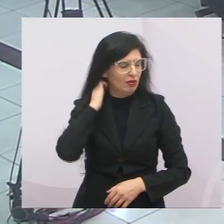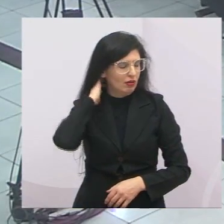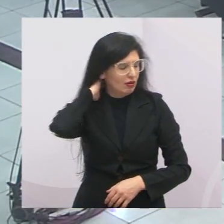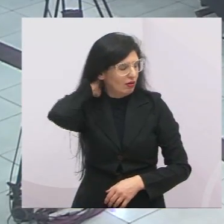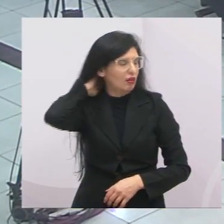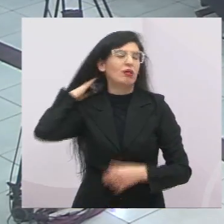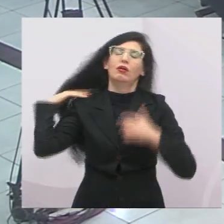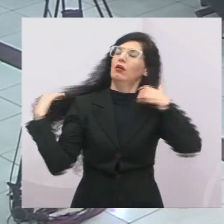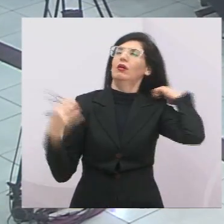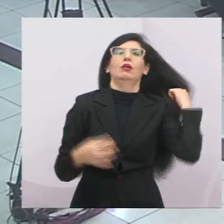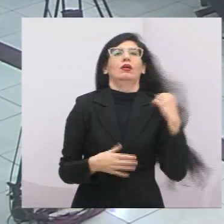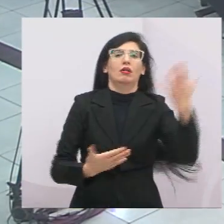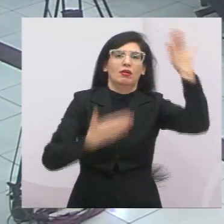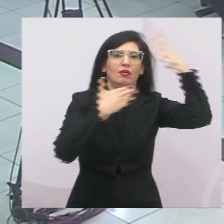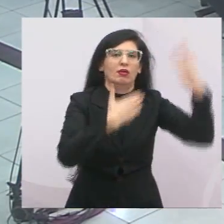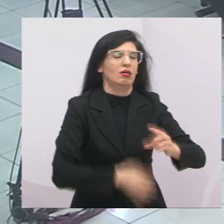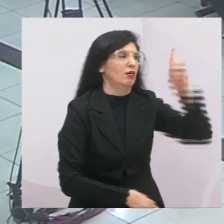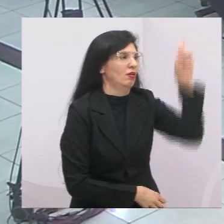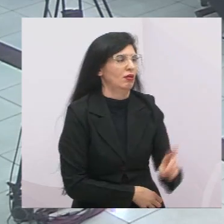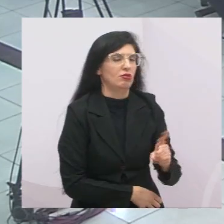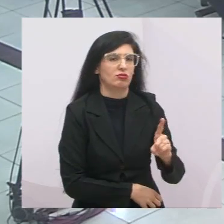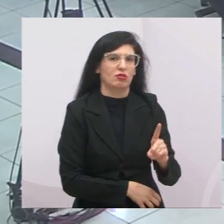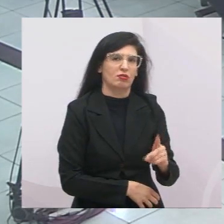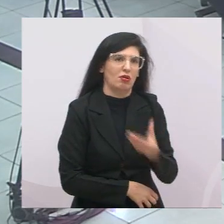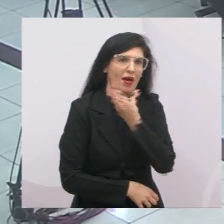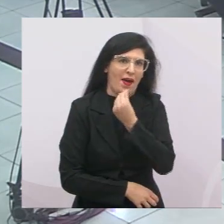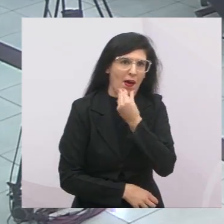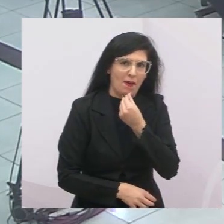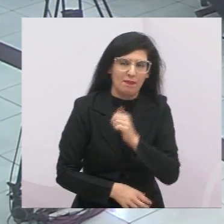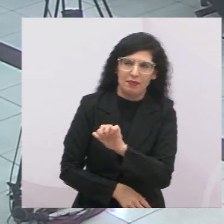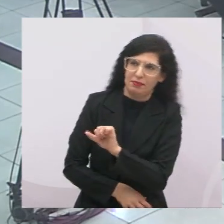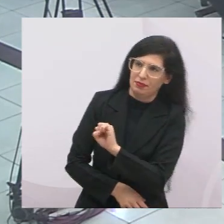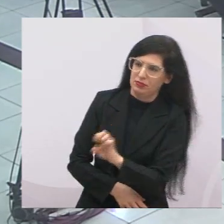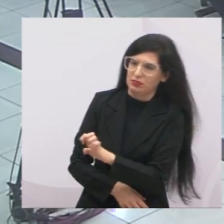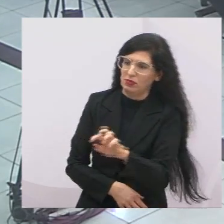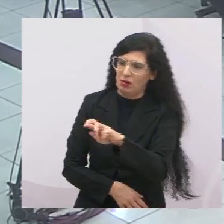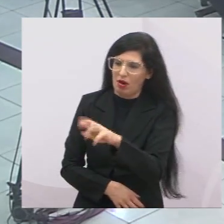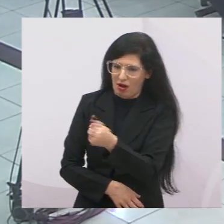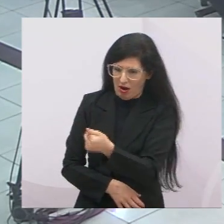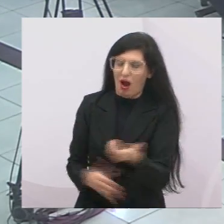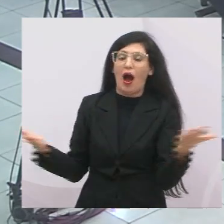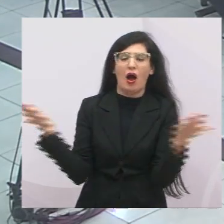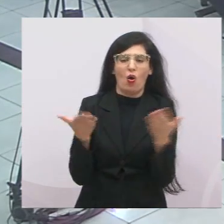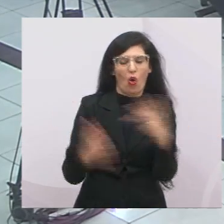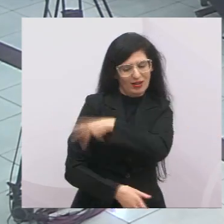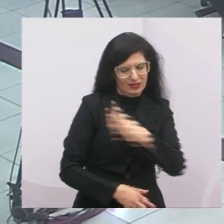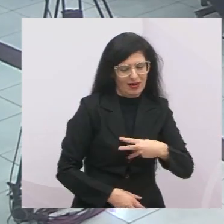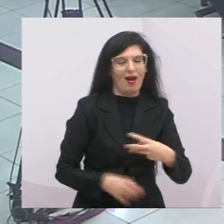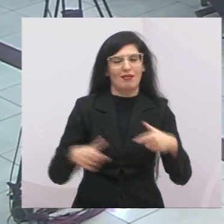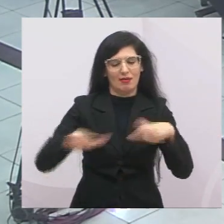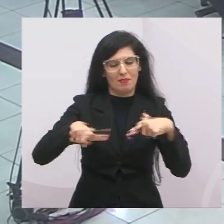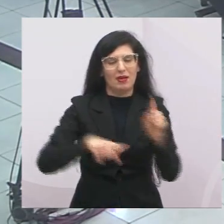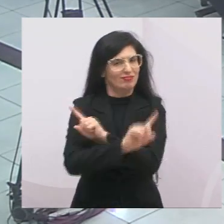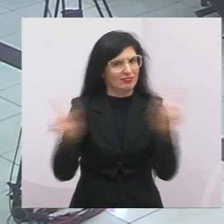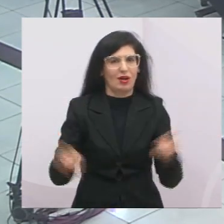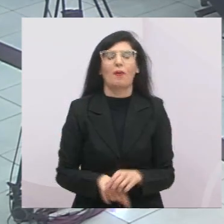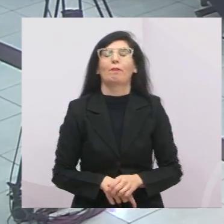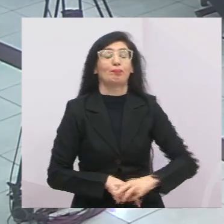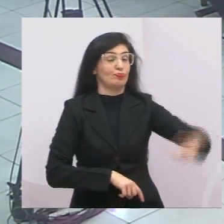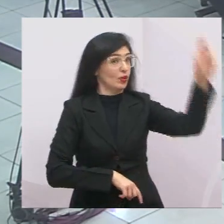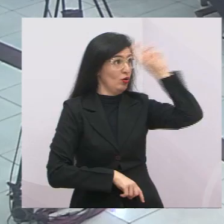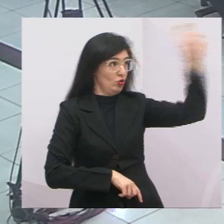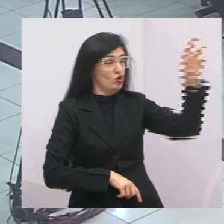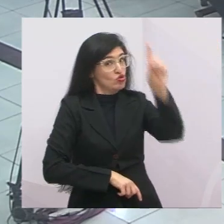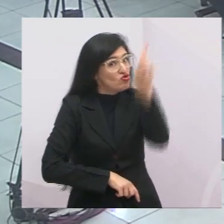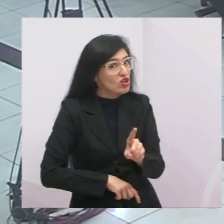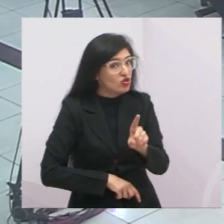o atendimento do diretor Serra, que agora ele não está mais no Senai, agora é o diretor Tales, então que seja